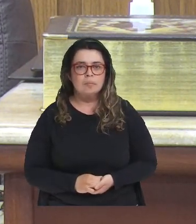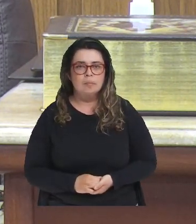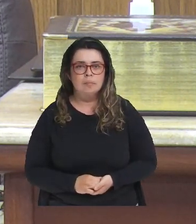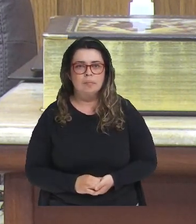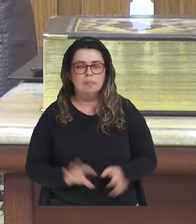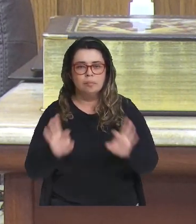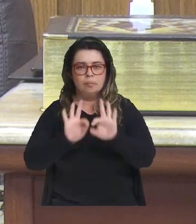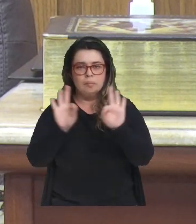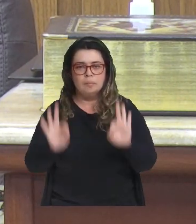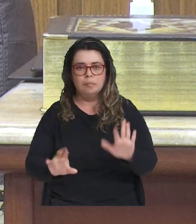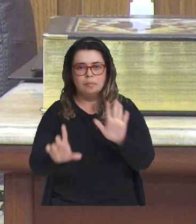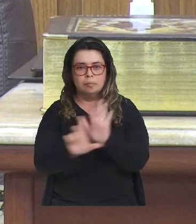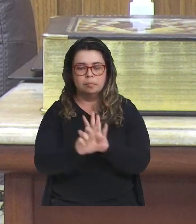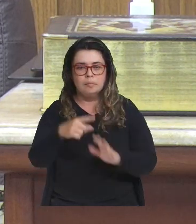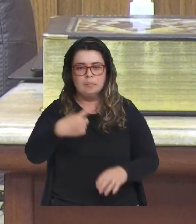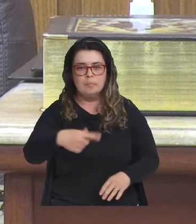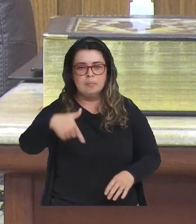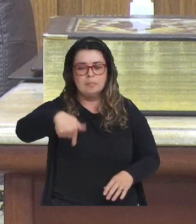de Lei número